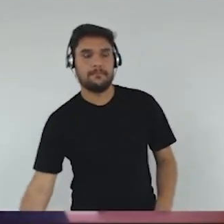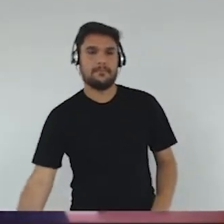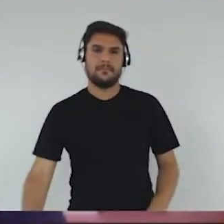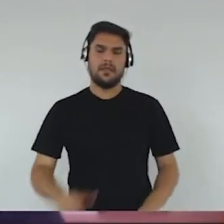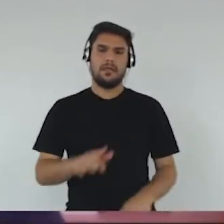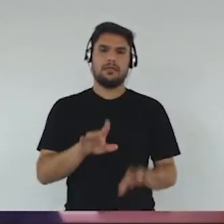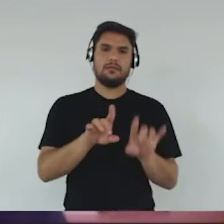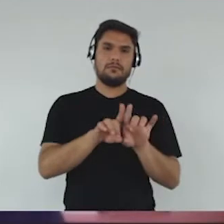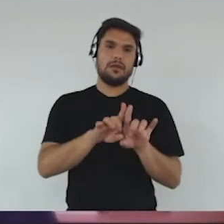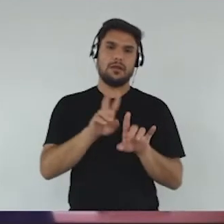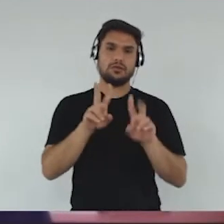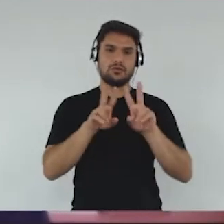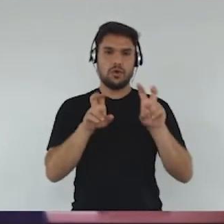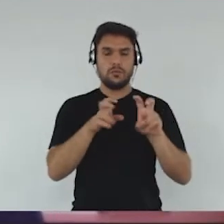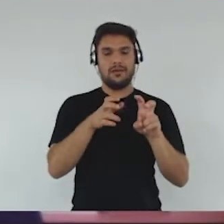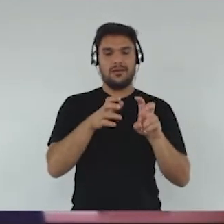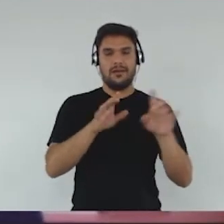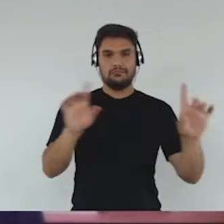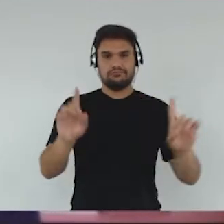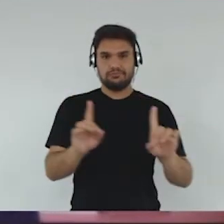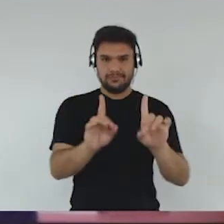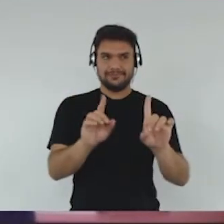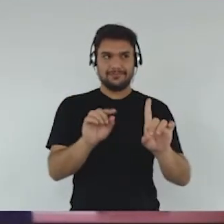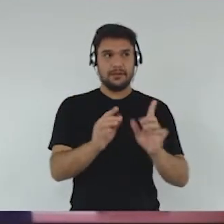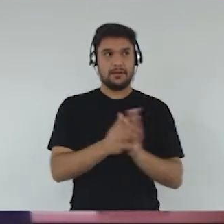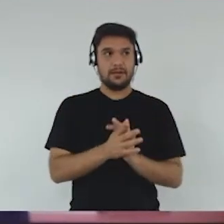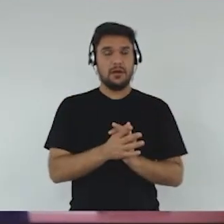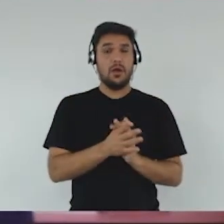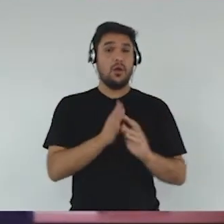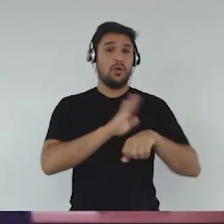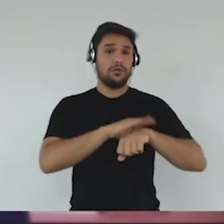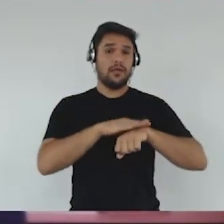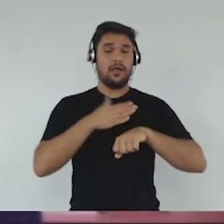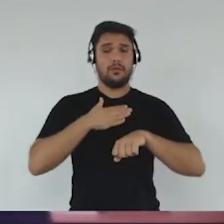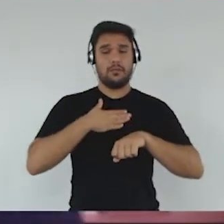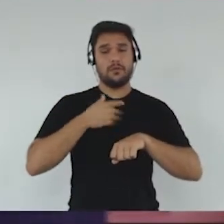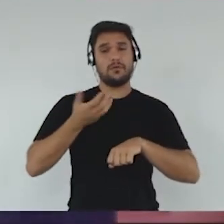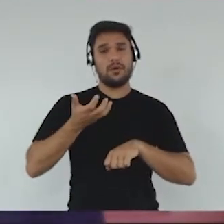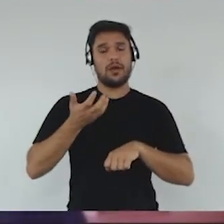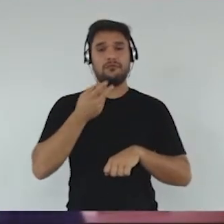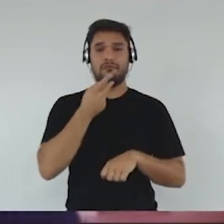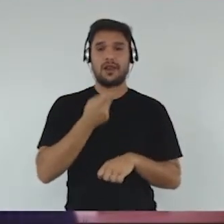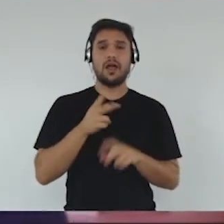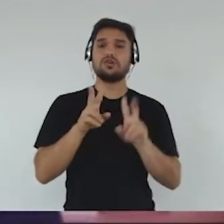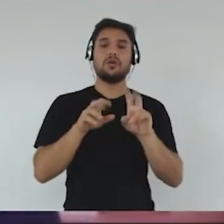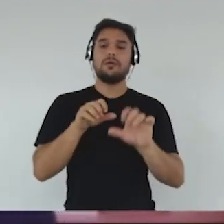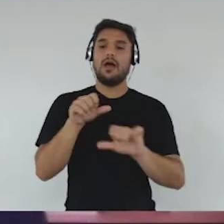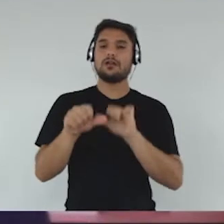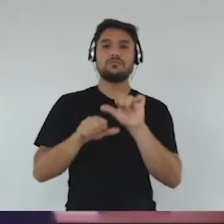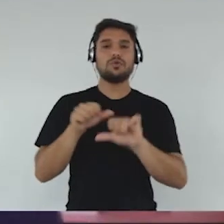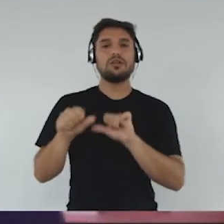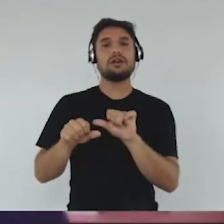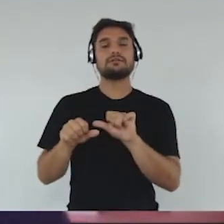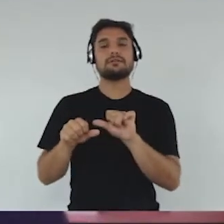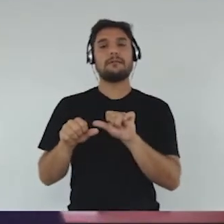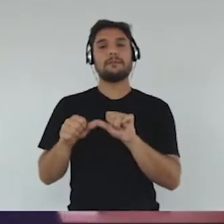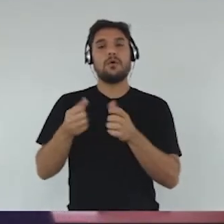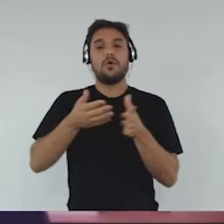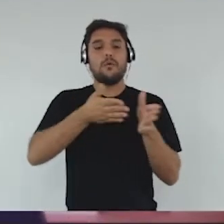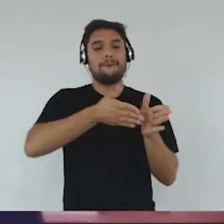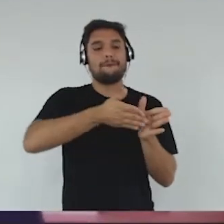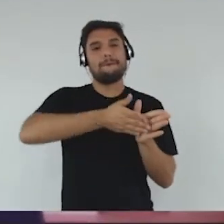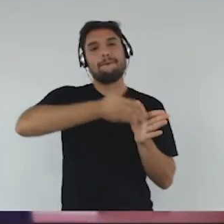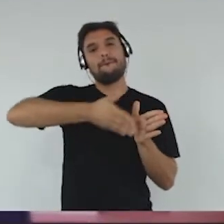em relação às partes, no tempo que me resta, eu abordarei agora as mudanças em relação ao